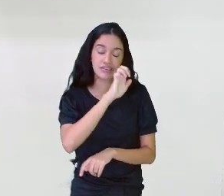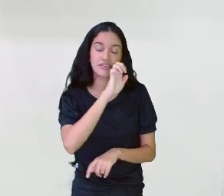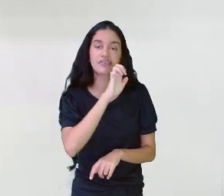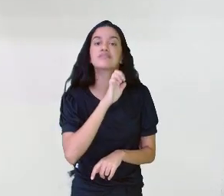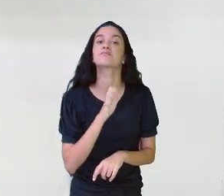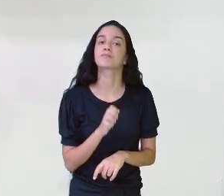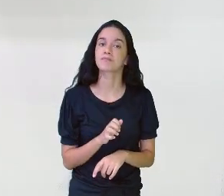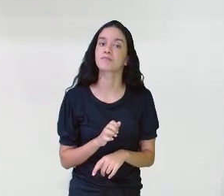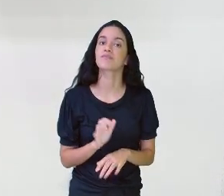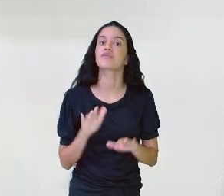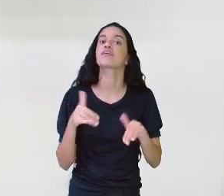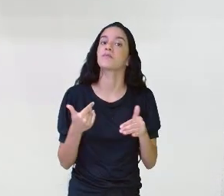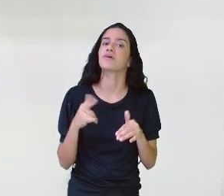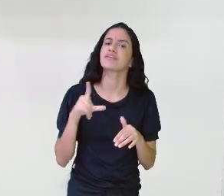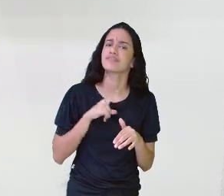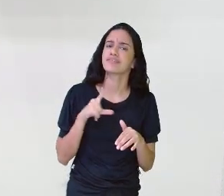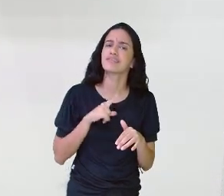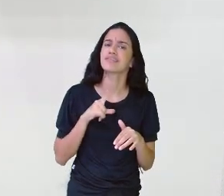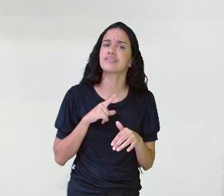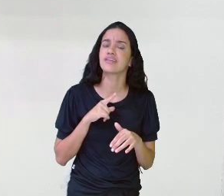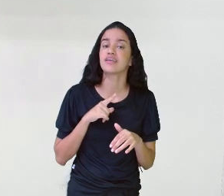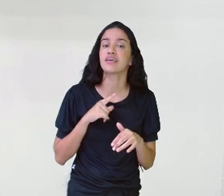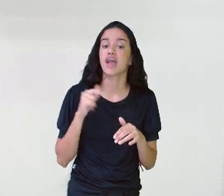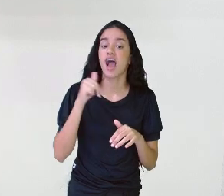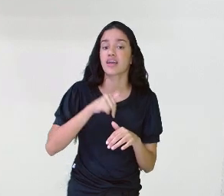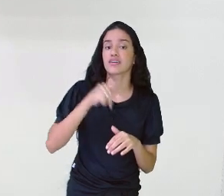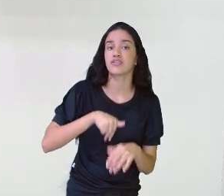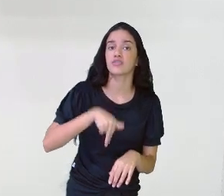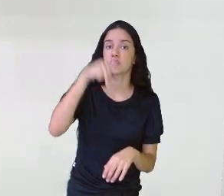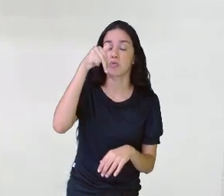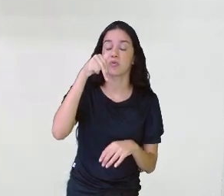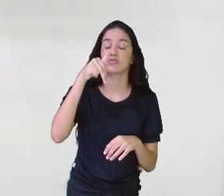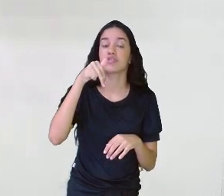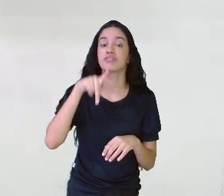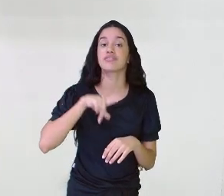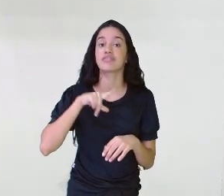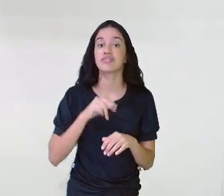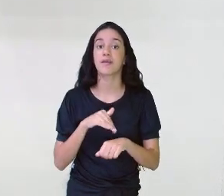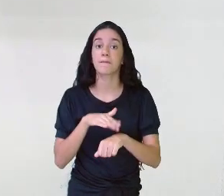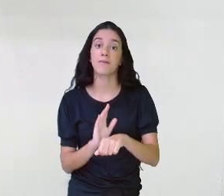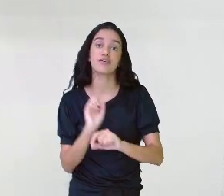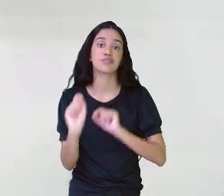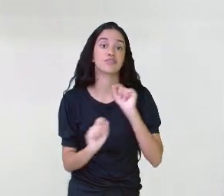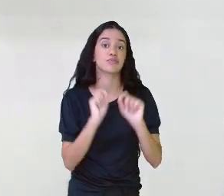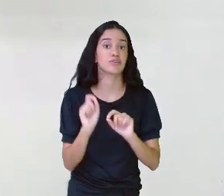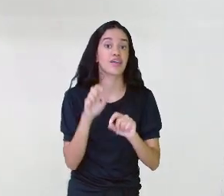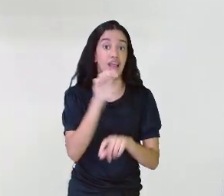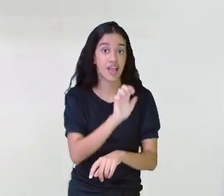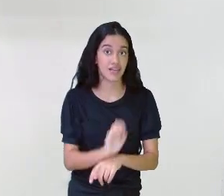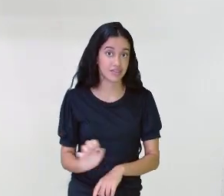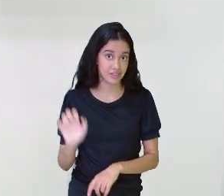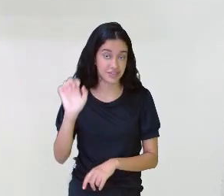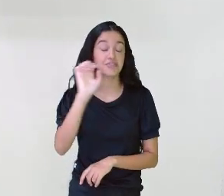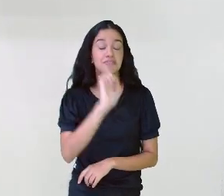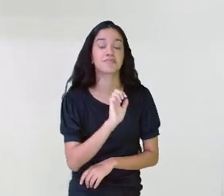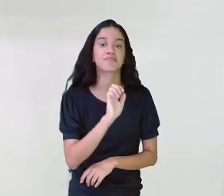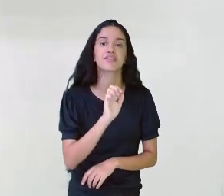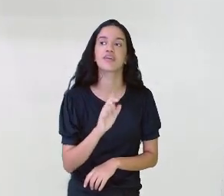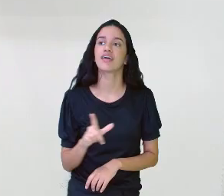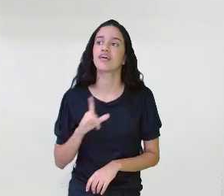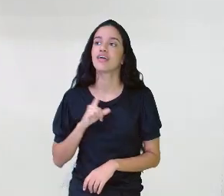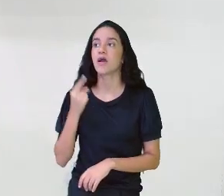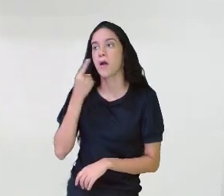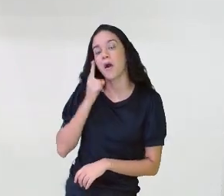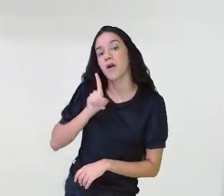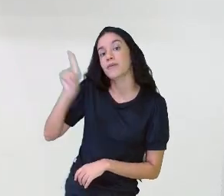terceira maior, mas tem a maior quantidade de estados. Aqui eu tenho a região sudeste, né? Aqui a gente